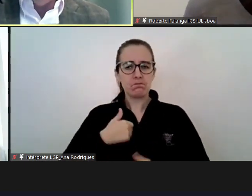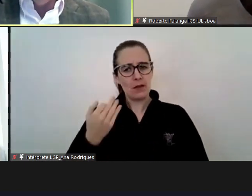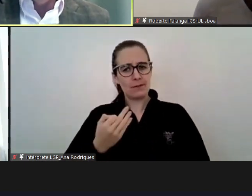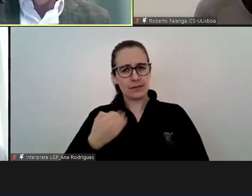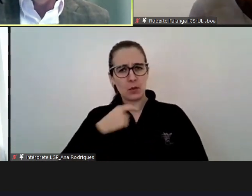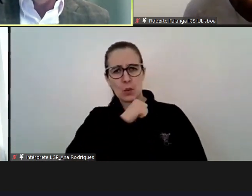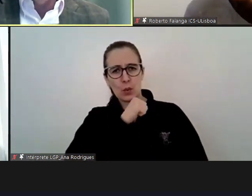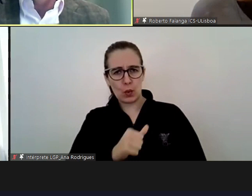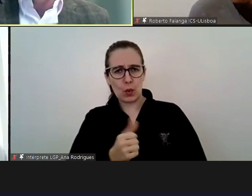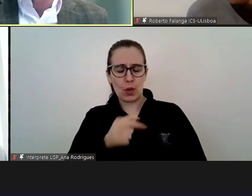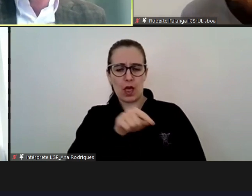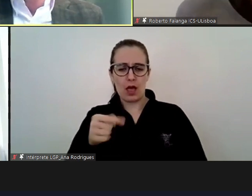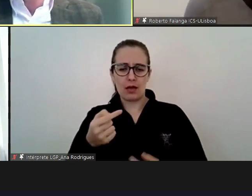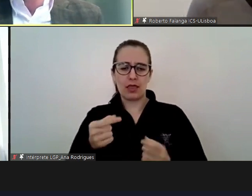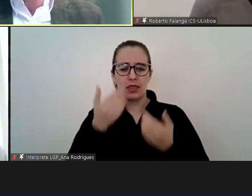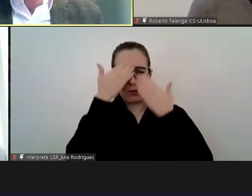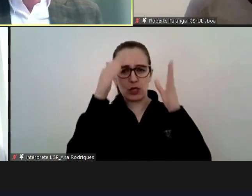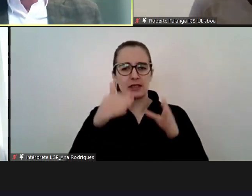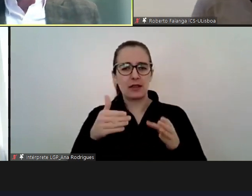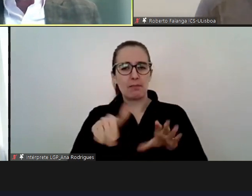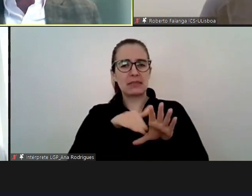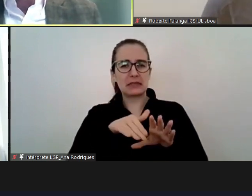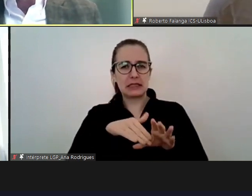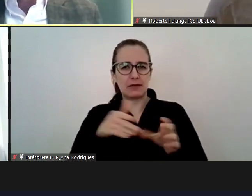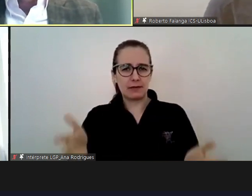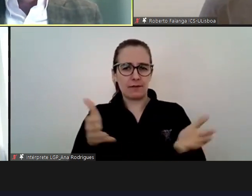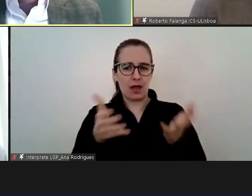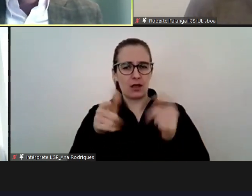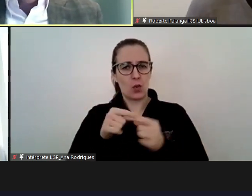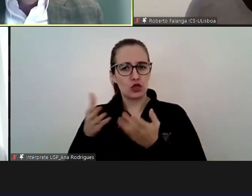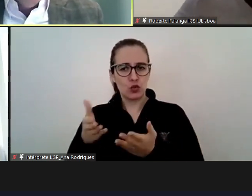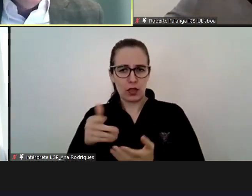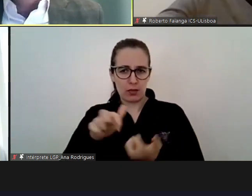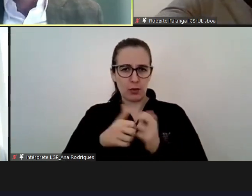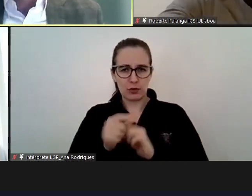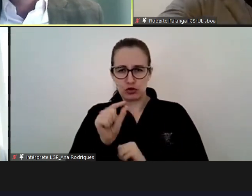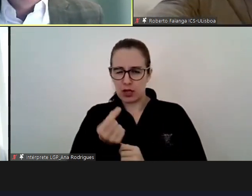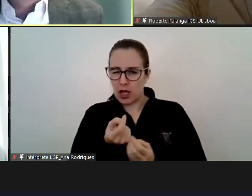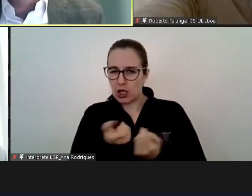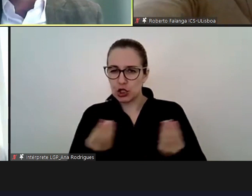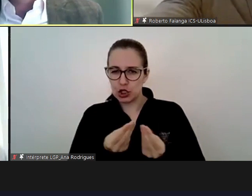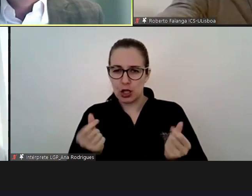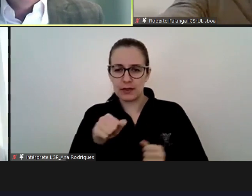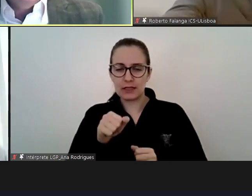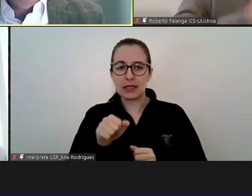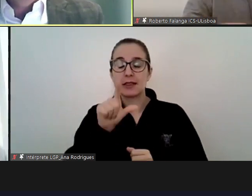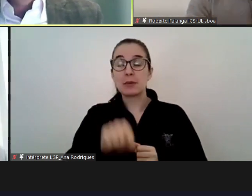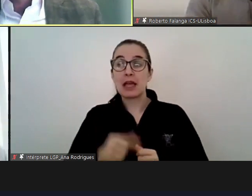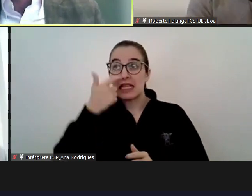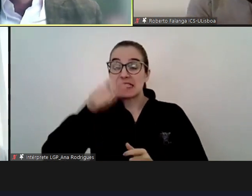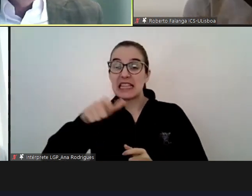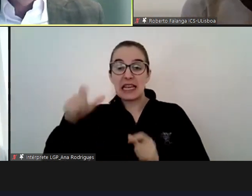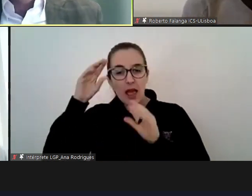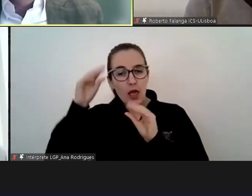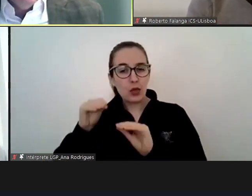importante na democracia participativa que pode ajudar, como a questão, enfim, da formação, da educação para a cidadania.